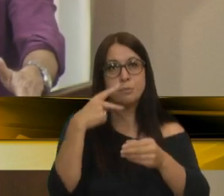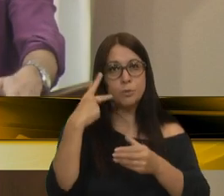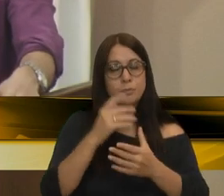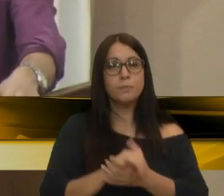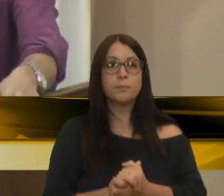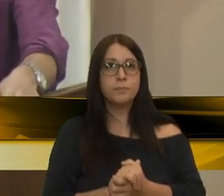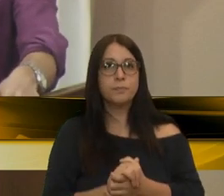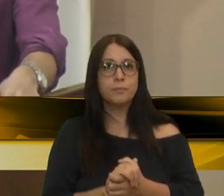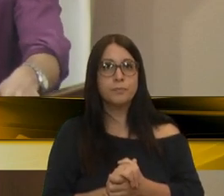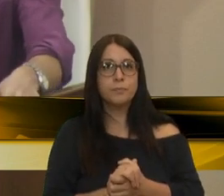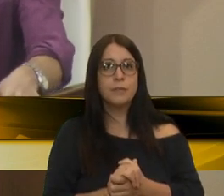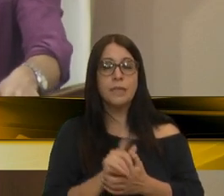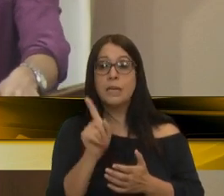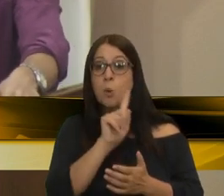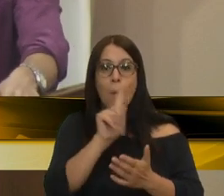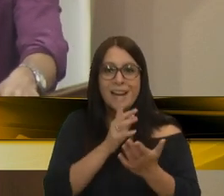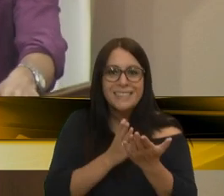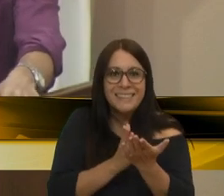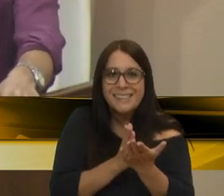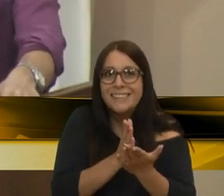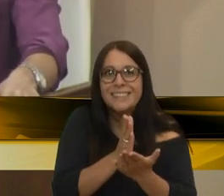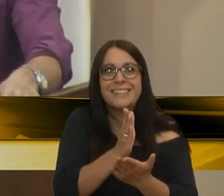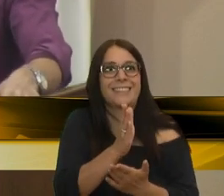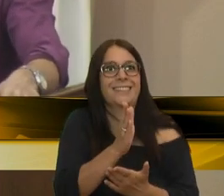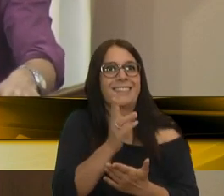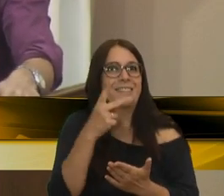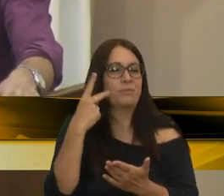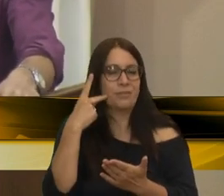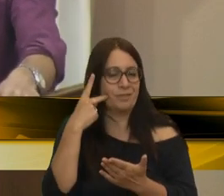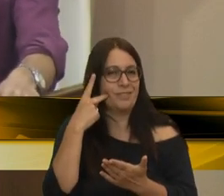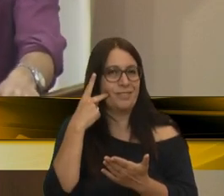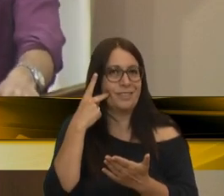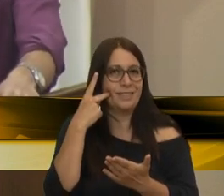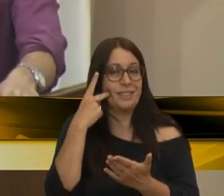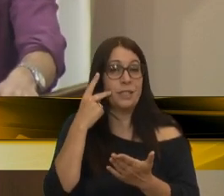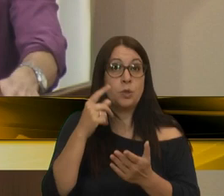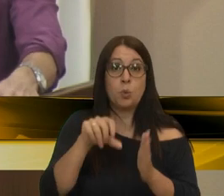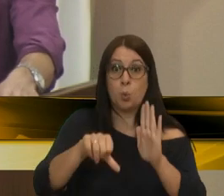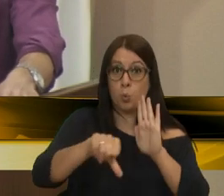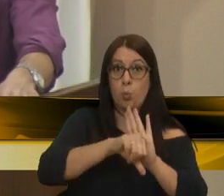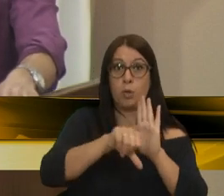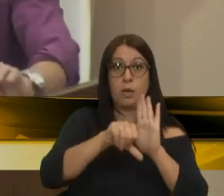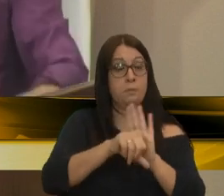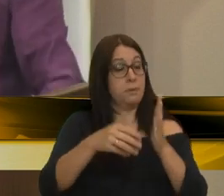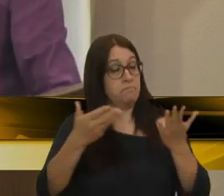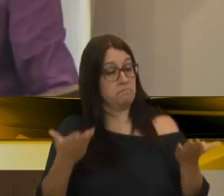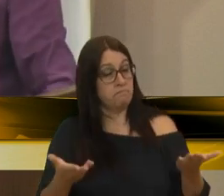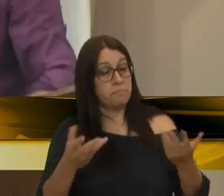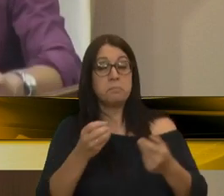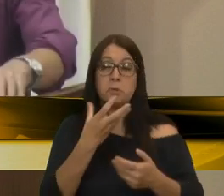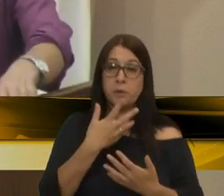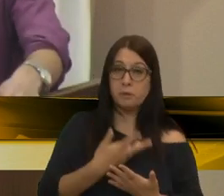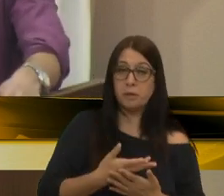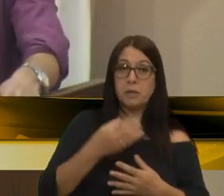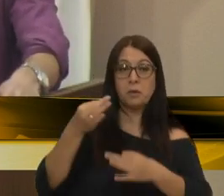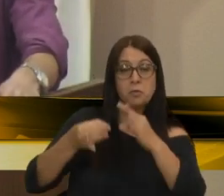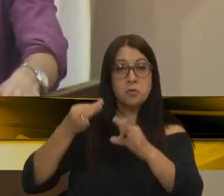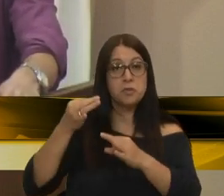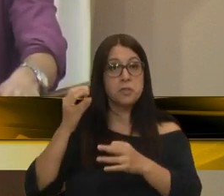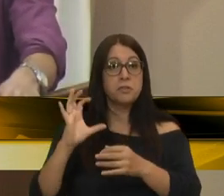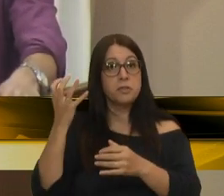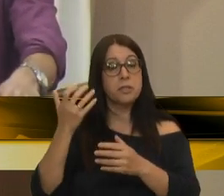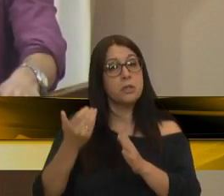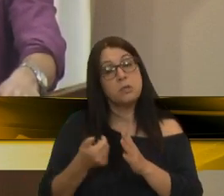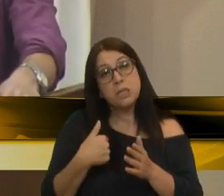punido. Infidelidade partidária, obrigado, vereador Felipe. Infidelidade partidária, um crime muito grande, né? Mas tudo bem, a justiça decidiu e eu